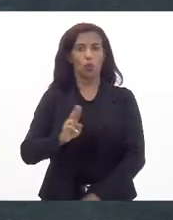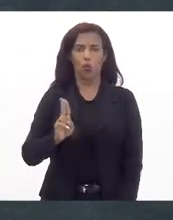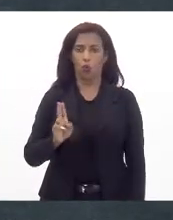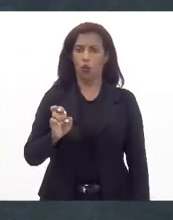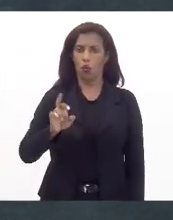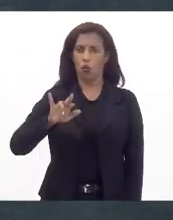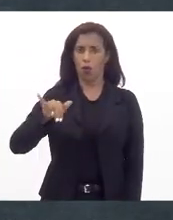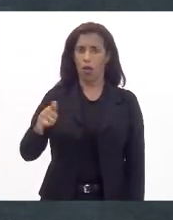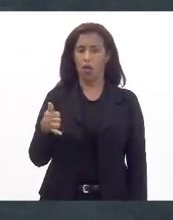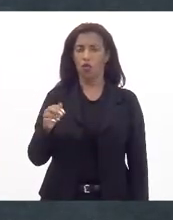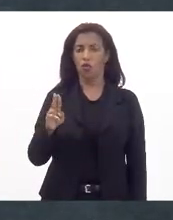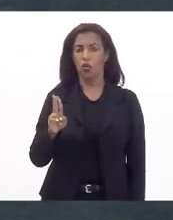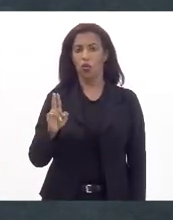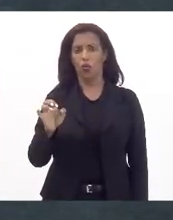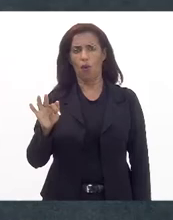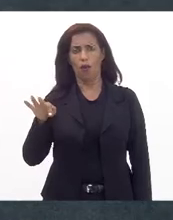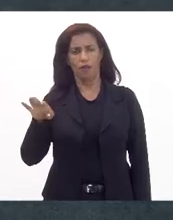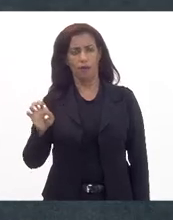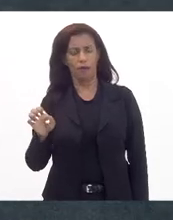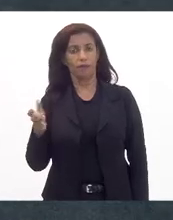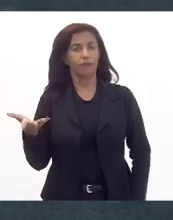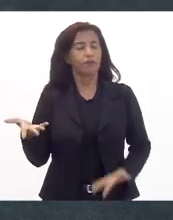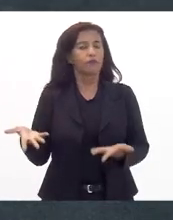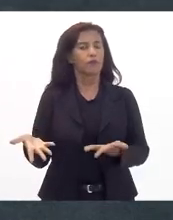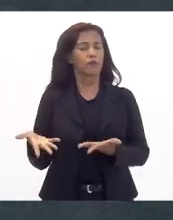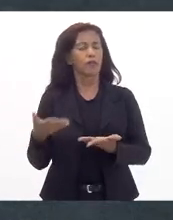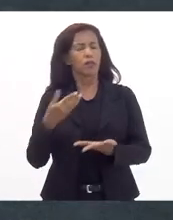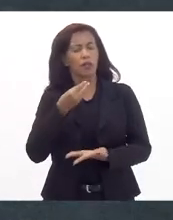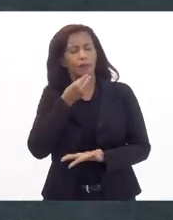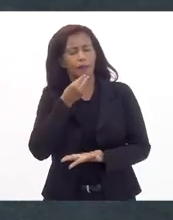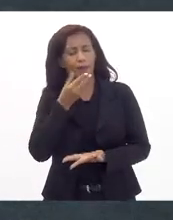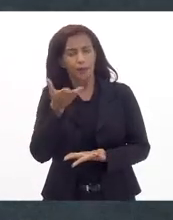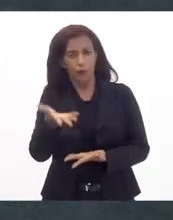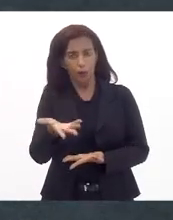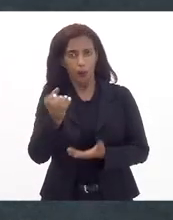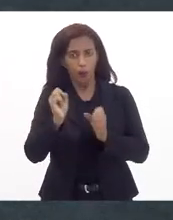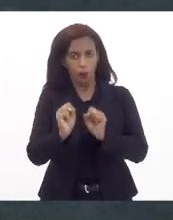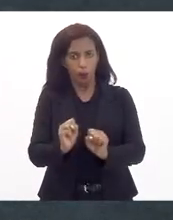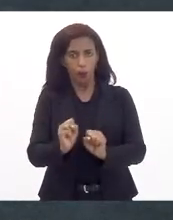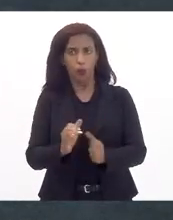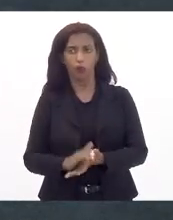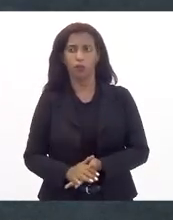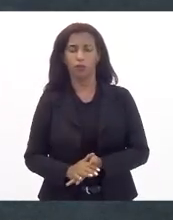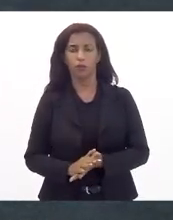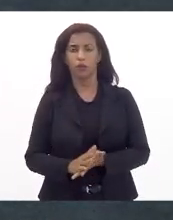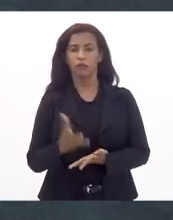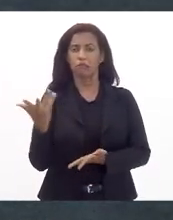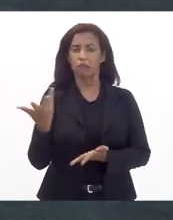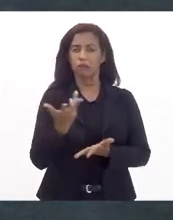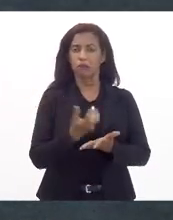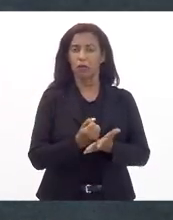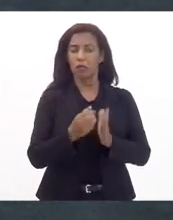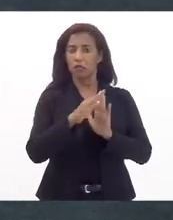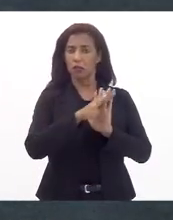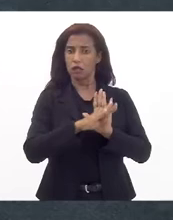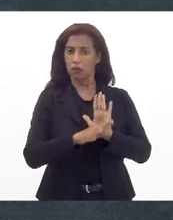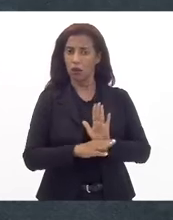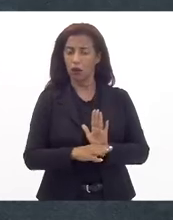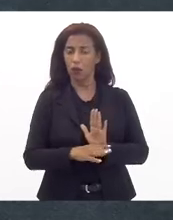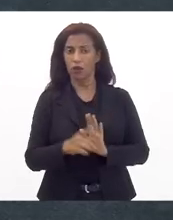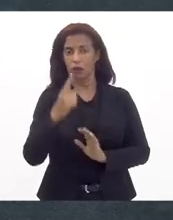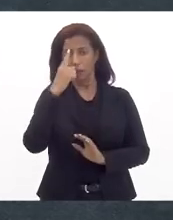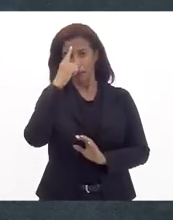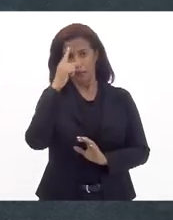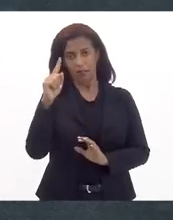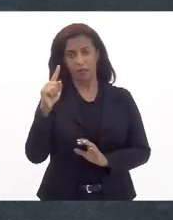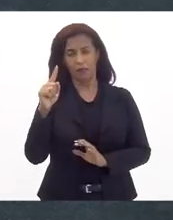UENF tão senhora Presidente eu queria que pudesse ser registrado essa questão de ordem para